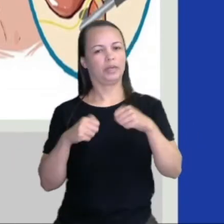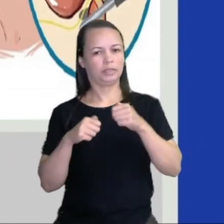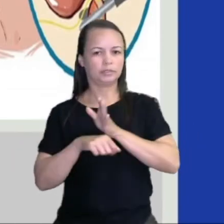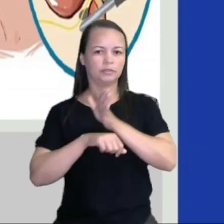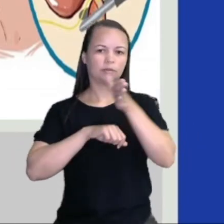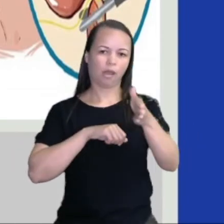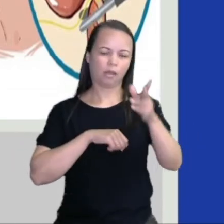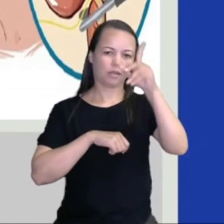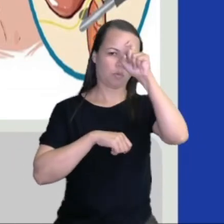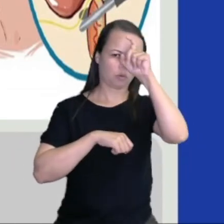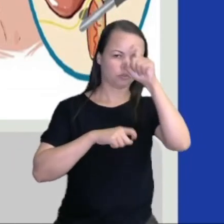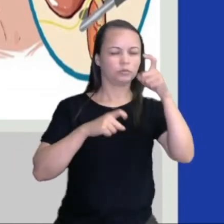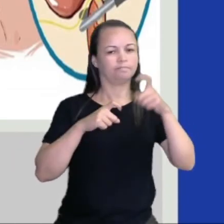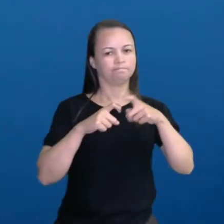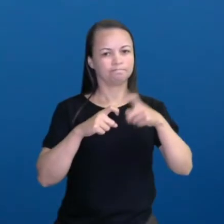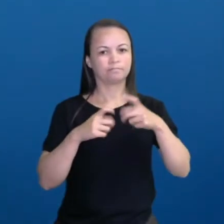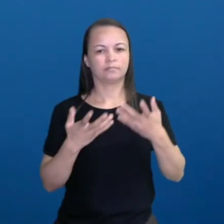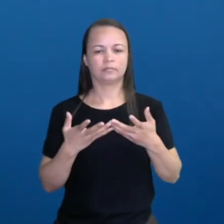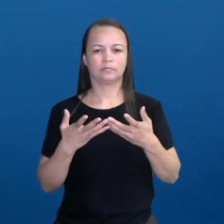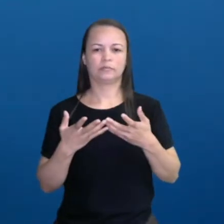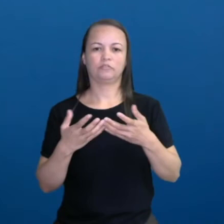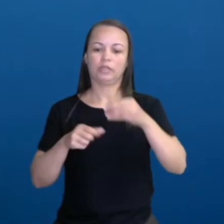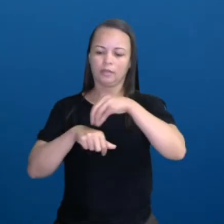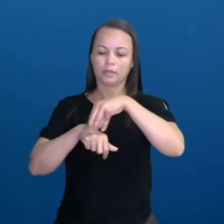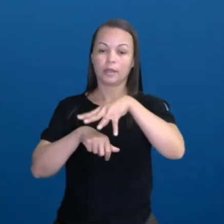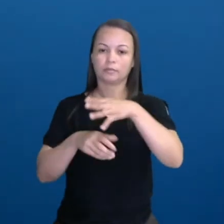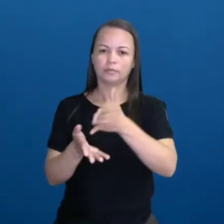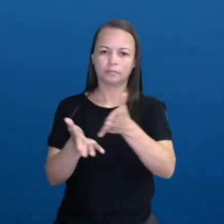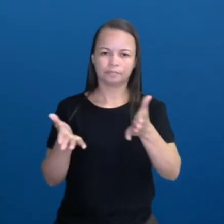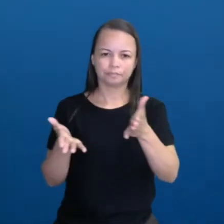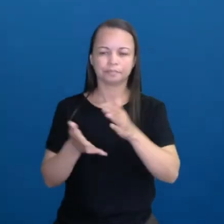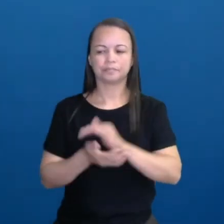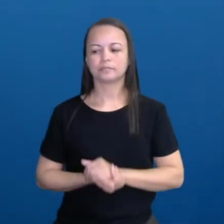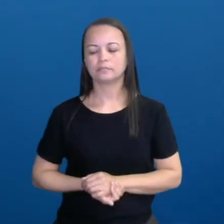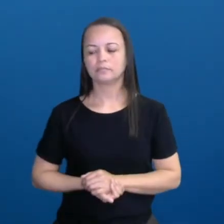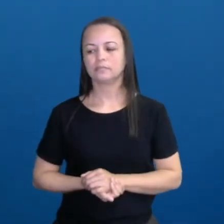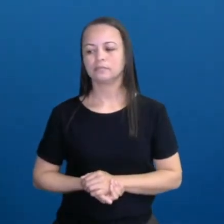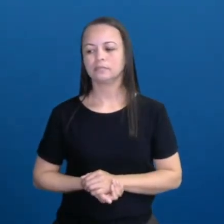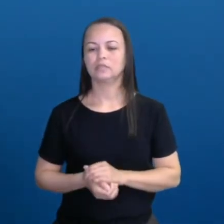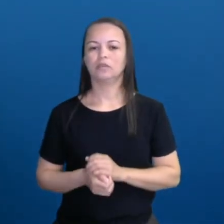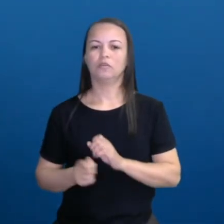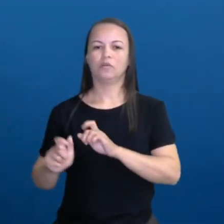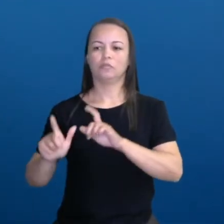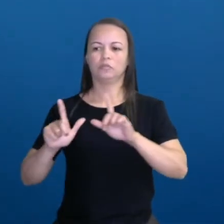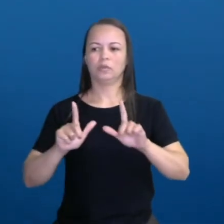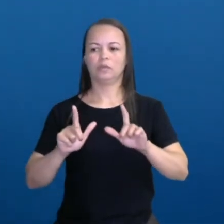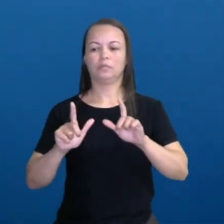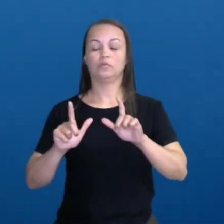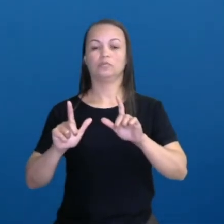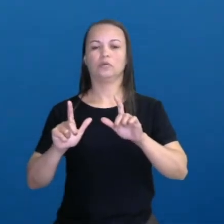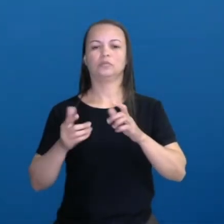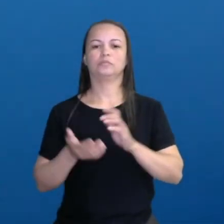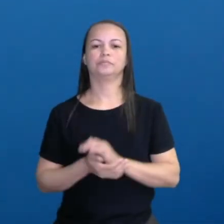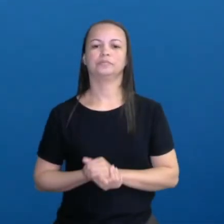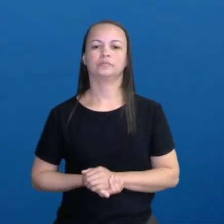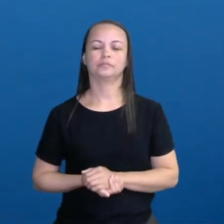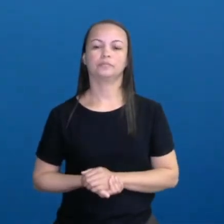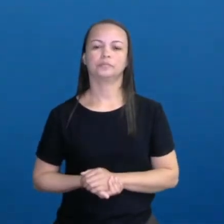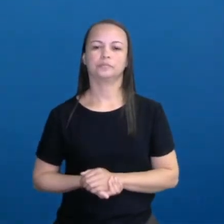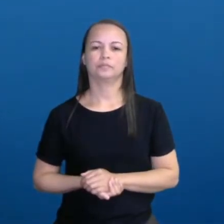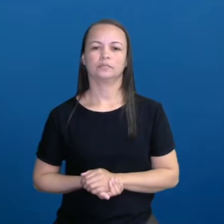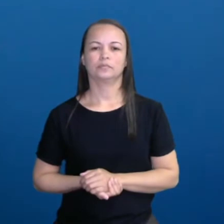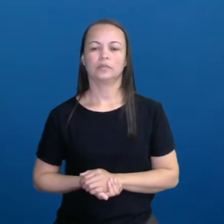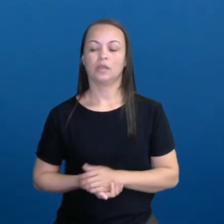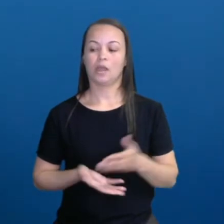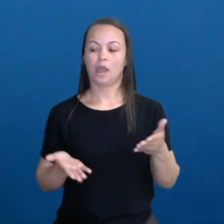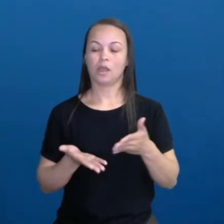um médico. Fica aqui a dica. Volta aqui comigo, por favor, produção. Vamos lá para o nosso próximo slide para a gente não perder muito tempo. É a